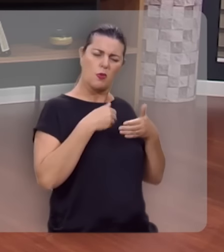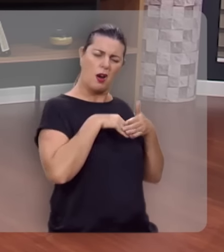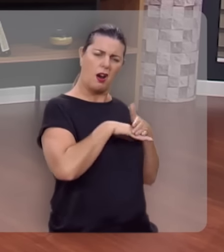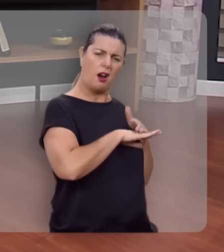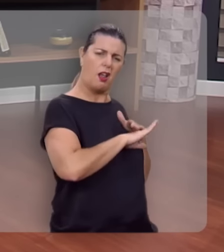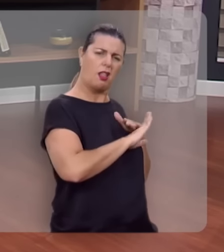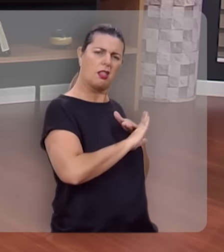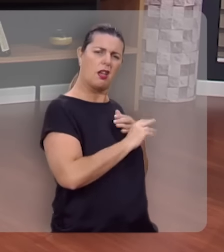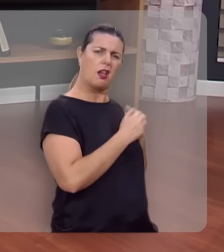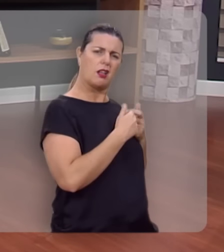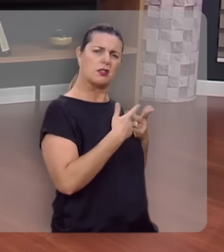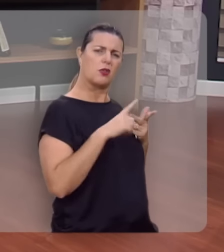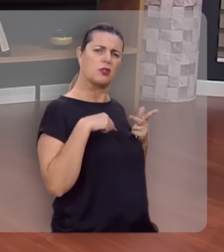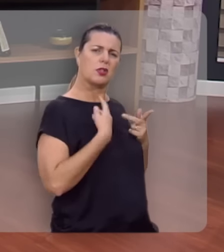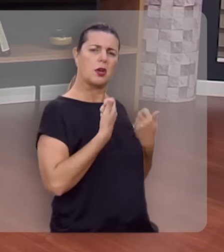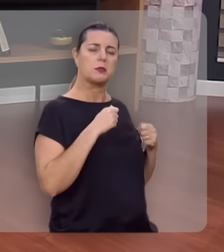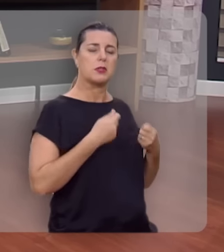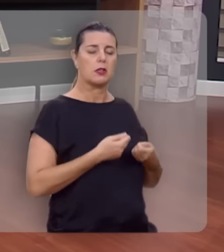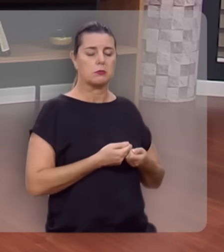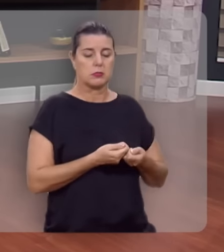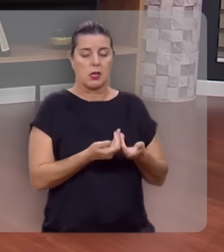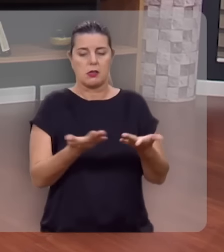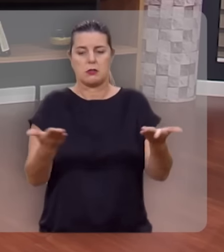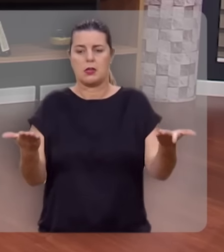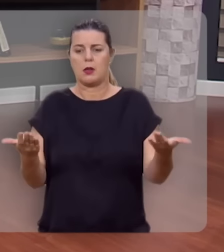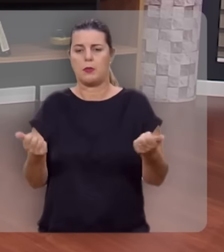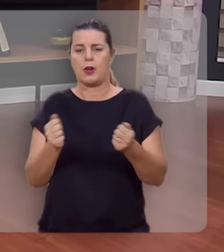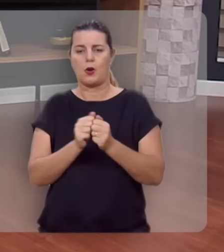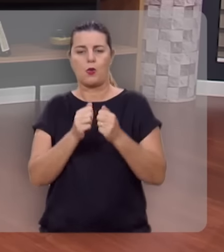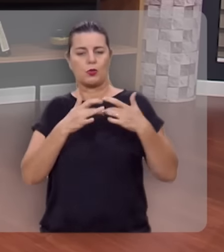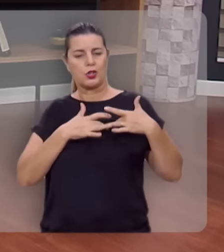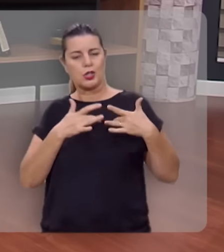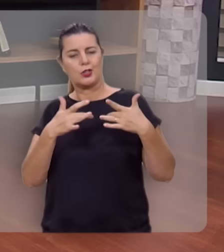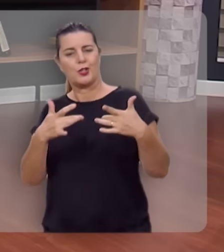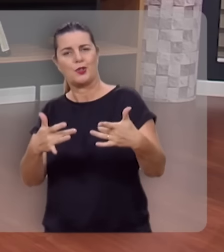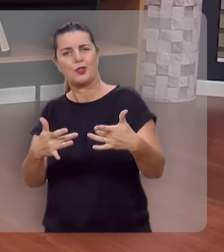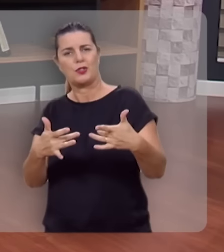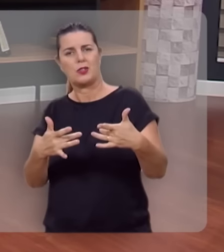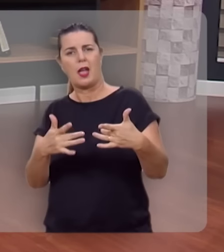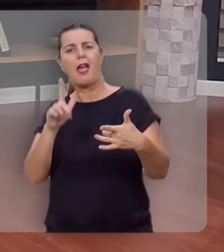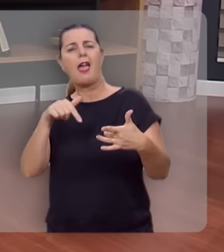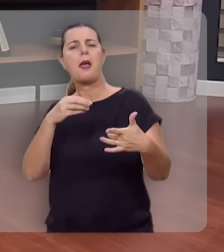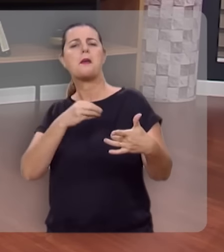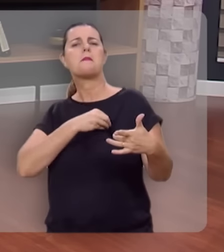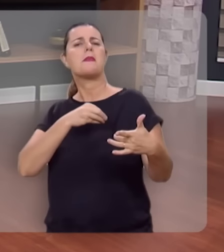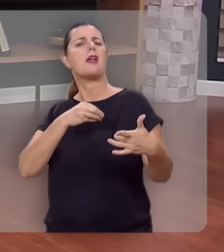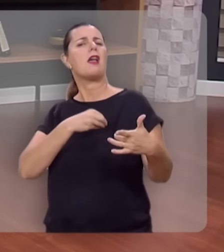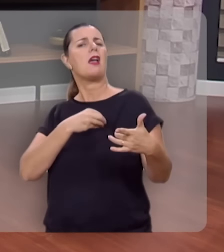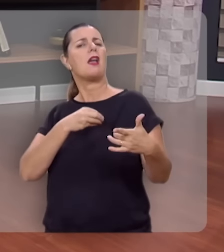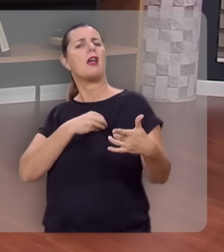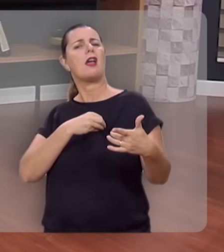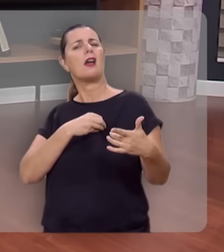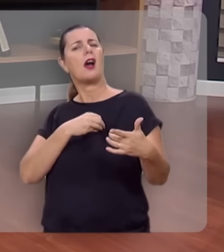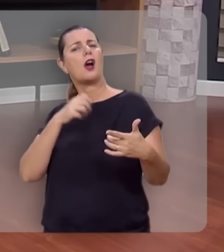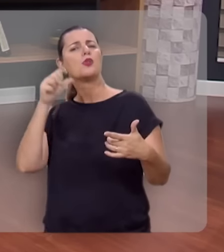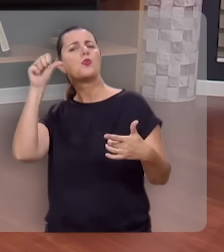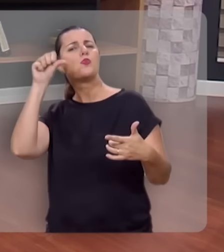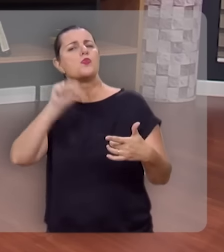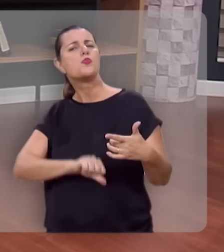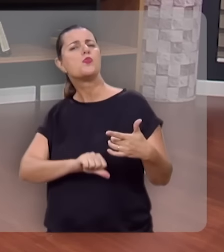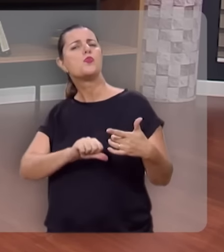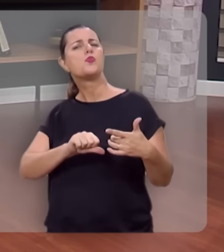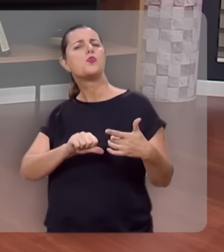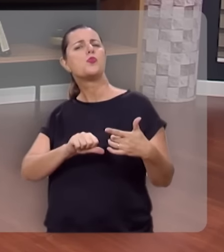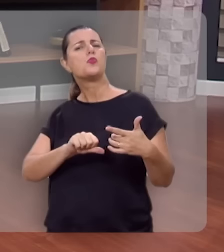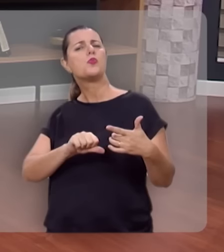reter com usura o que nós deveríamos distribuir com generosidade, é um pecado grave aos olhos de